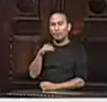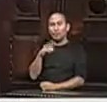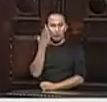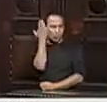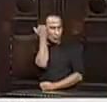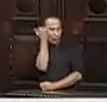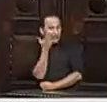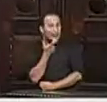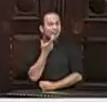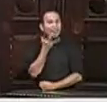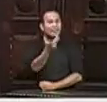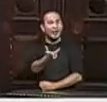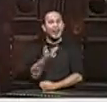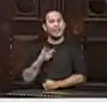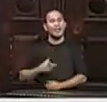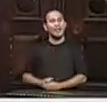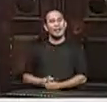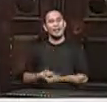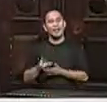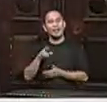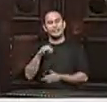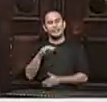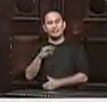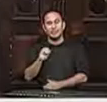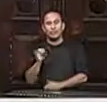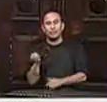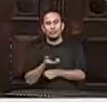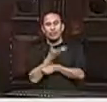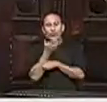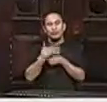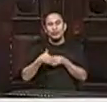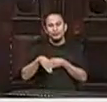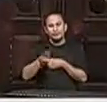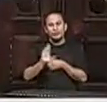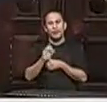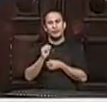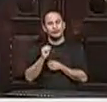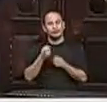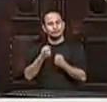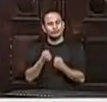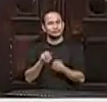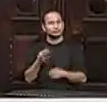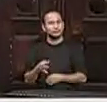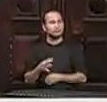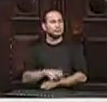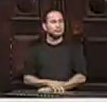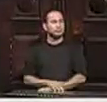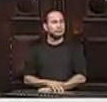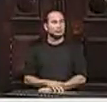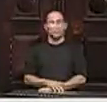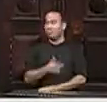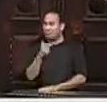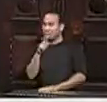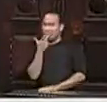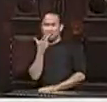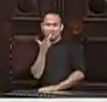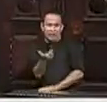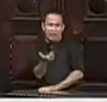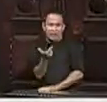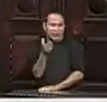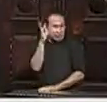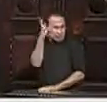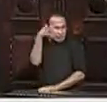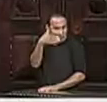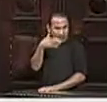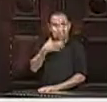geração de receitas novas, duradouras, estáveis, sustentáveis. Portanto, não há que se falar para a solução